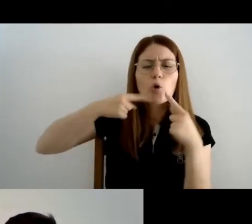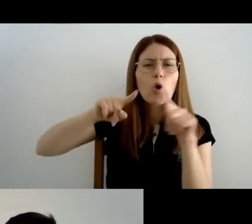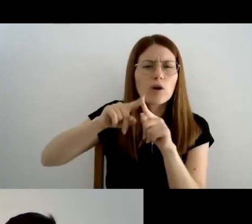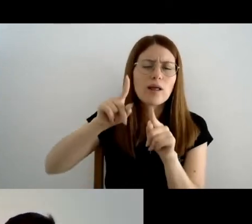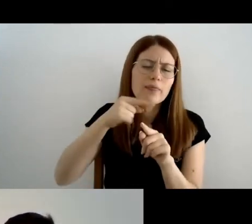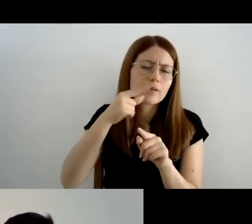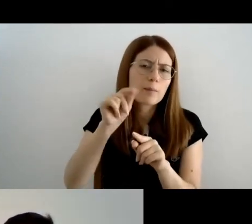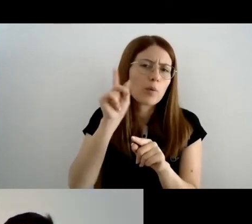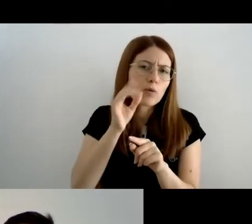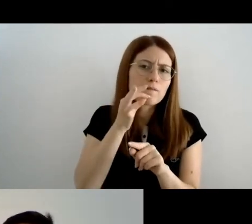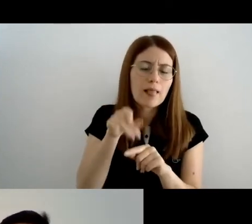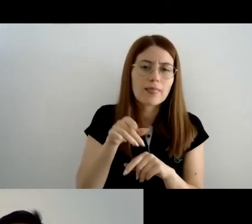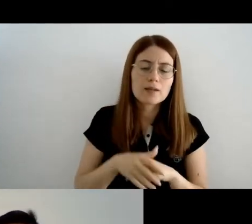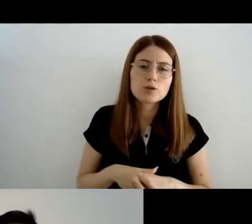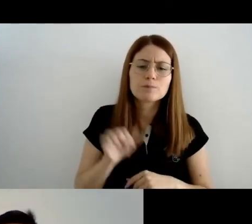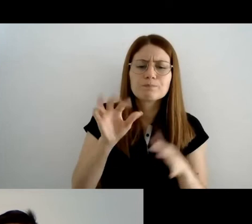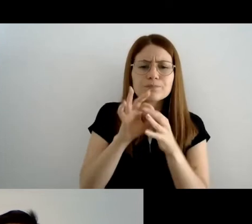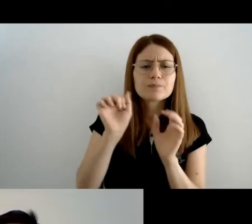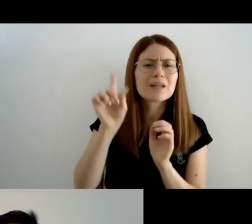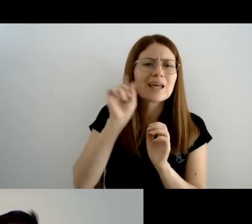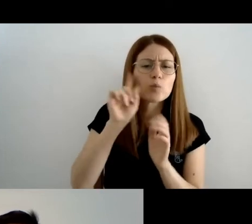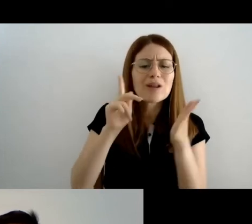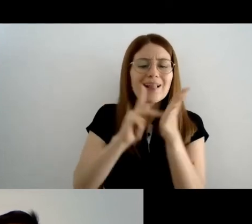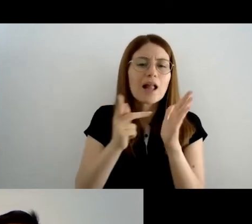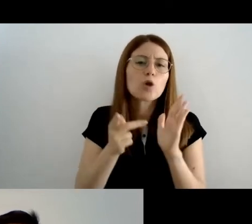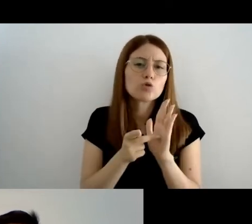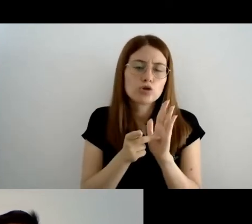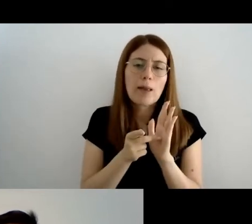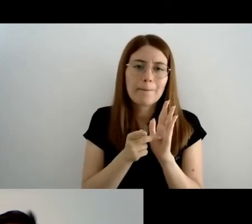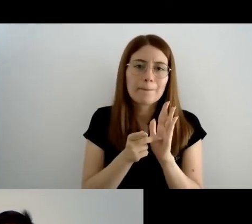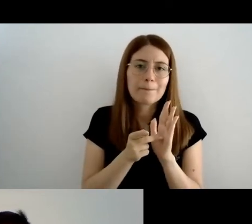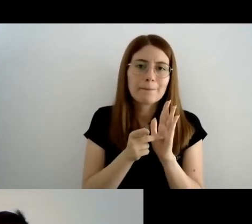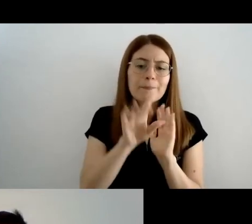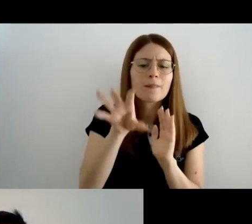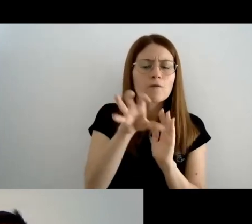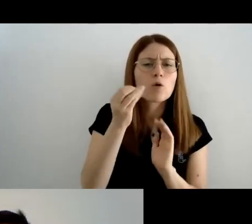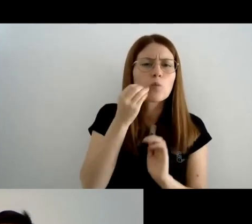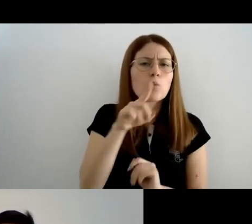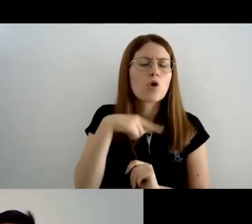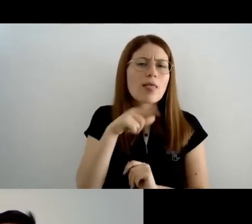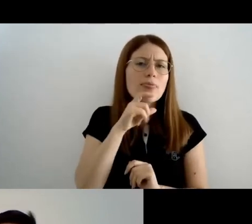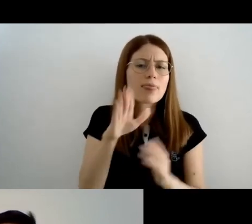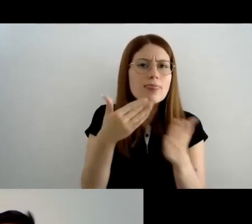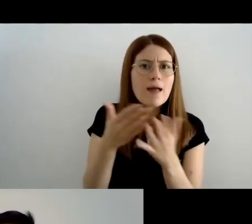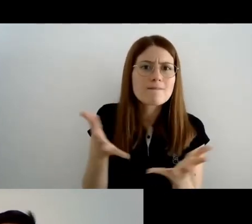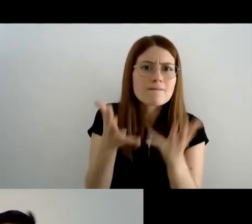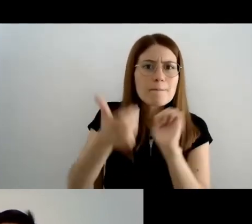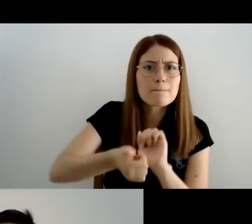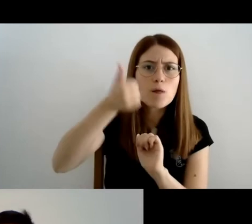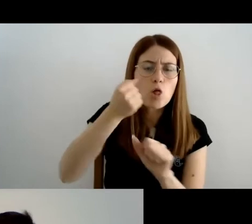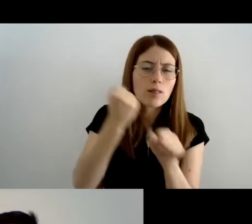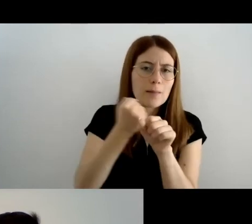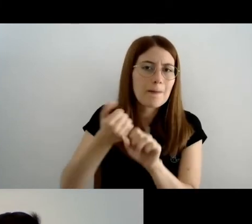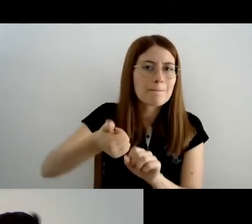que é a questão da importância da tecnologia na forma como nós podemos otimizar ou tentar alcançar o melhor desempenho,